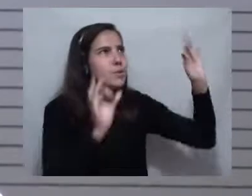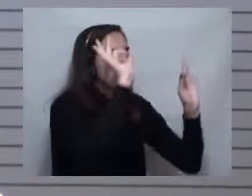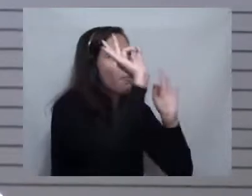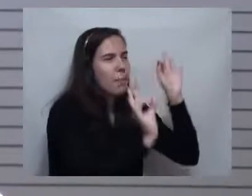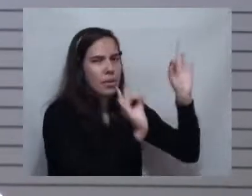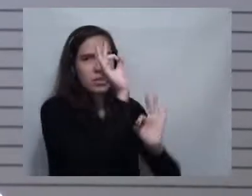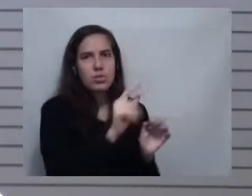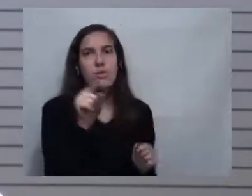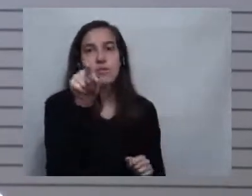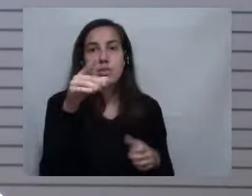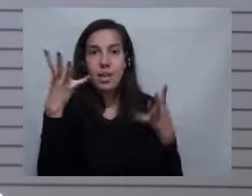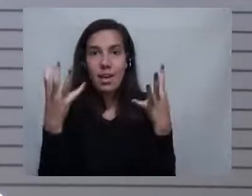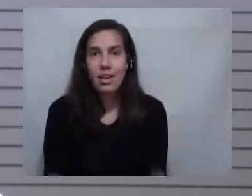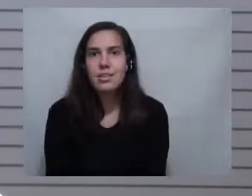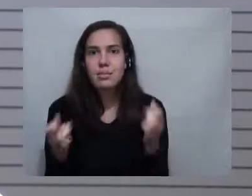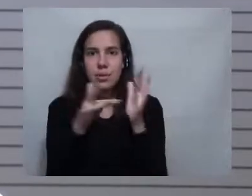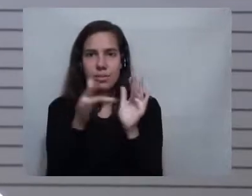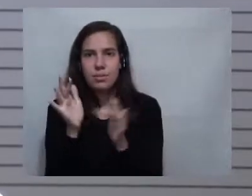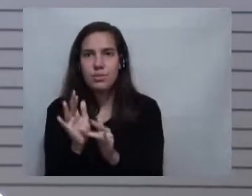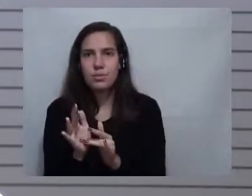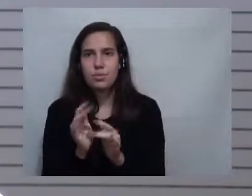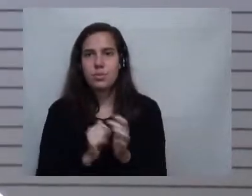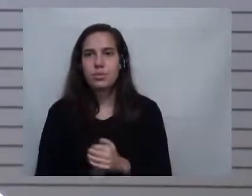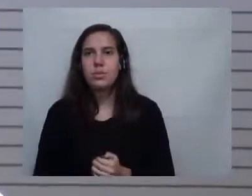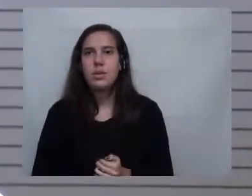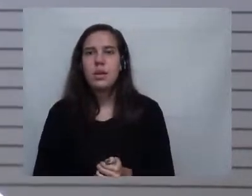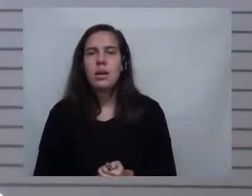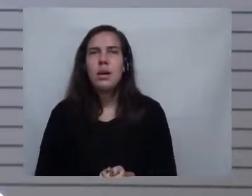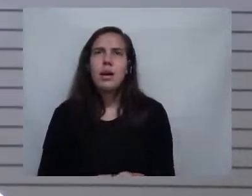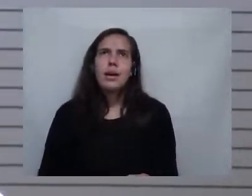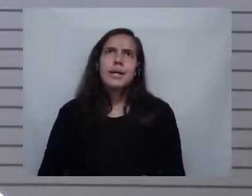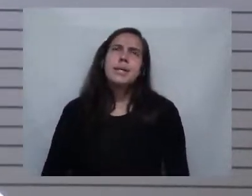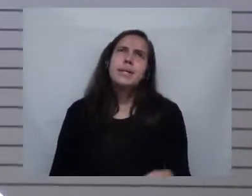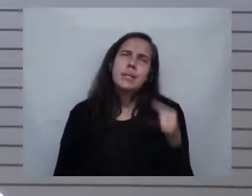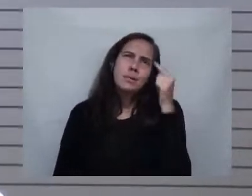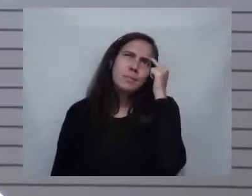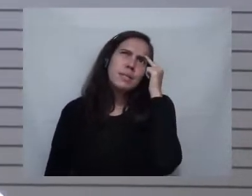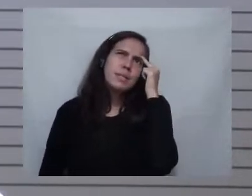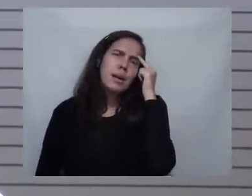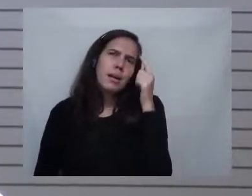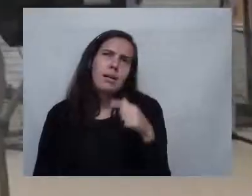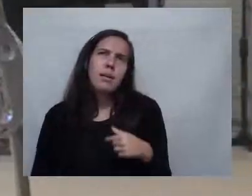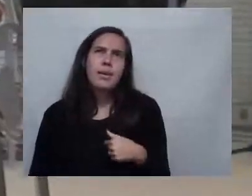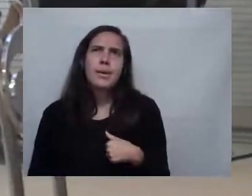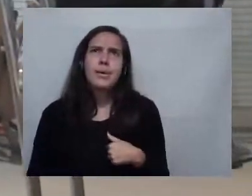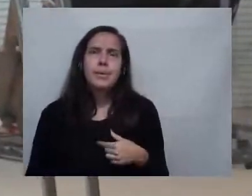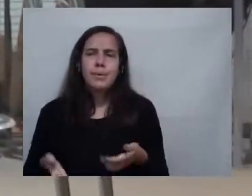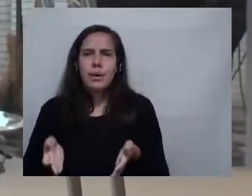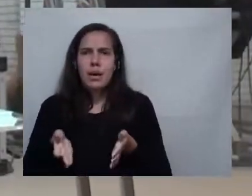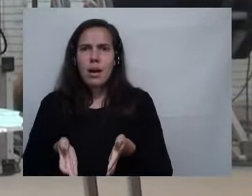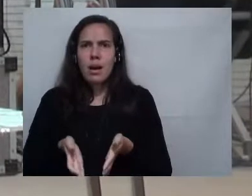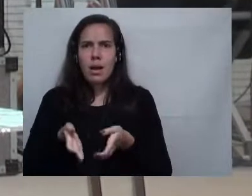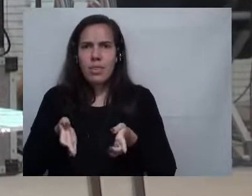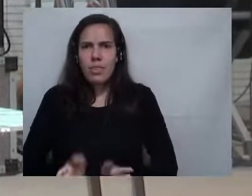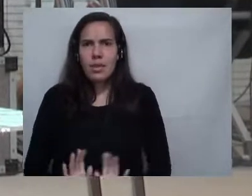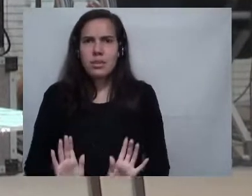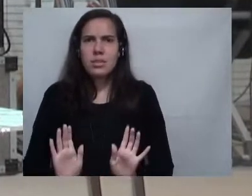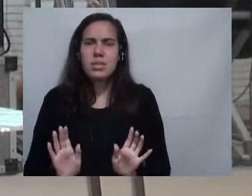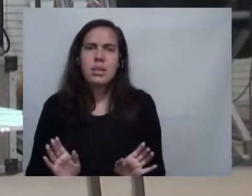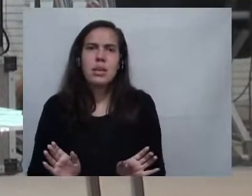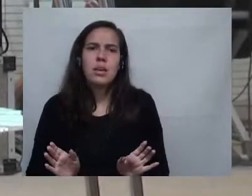ah ah não se eu tivesse nascido e no Japão oriental na